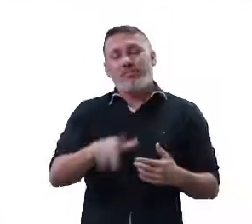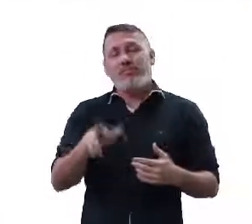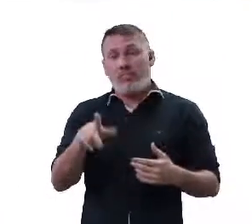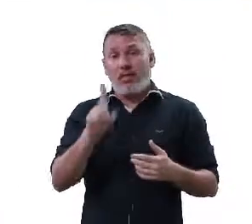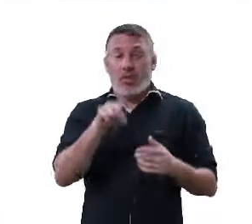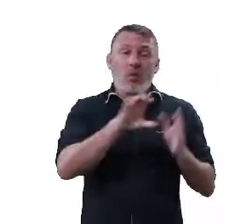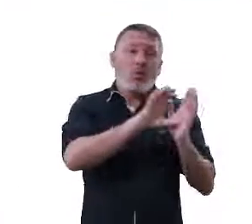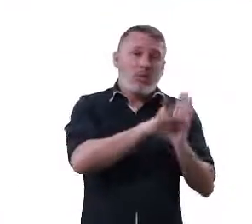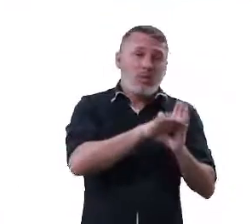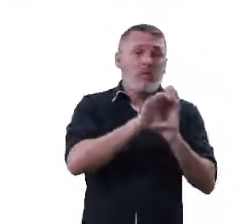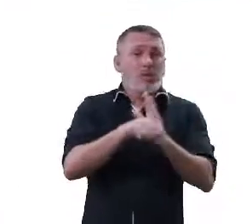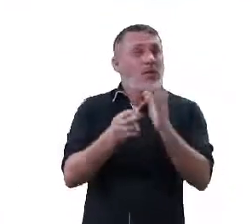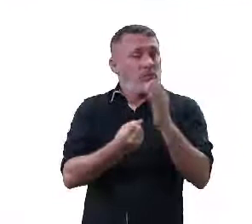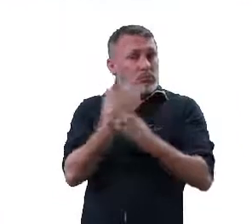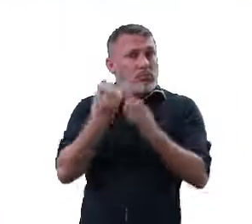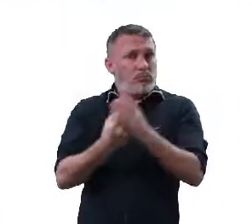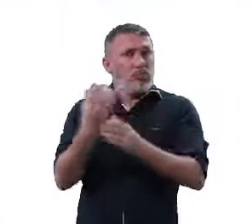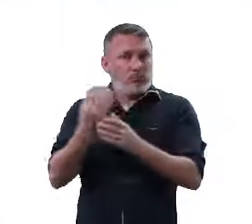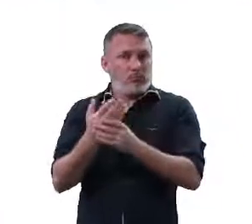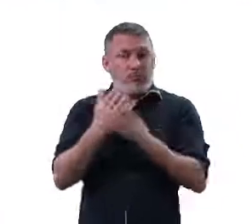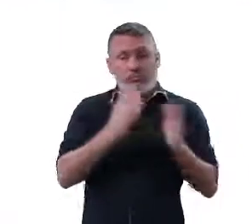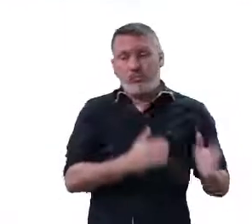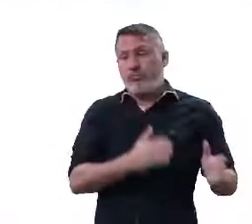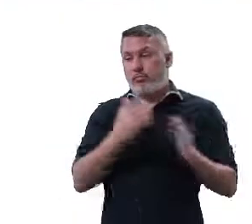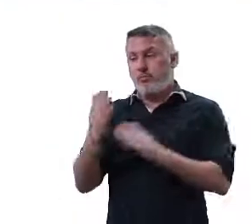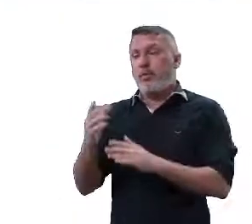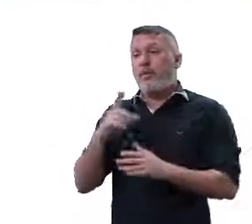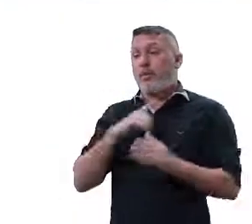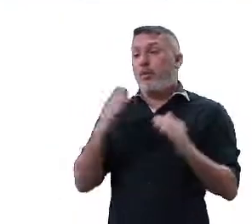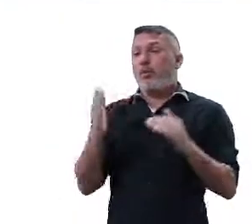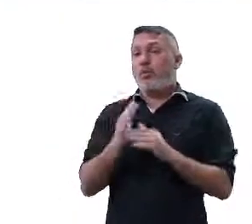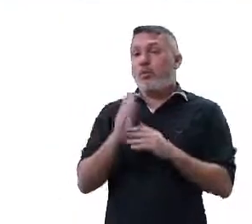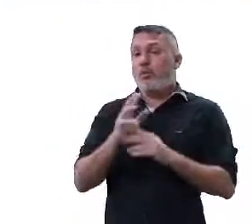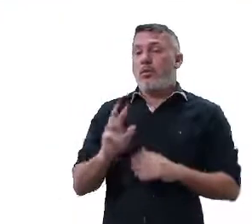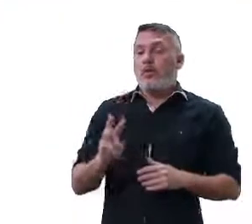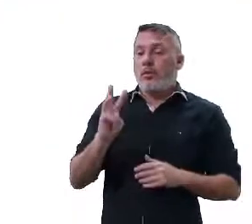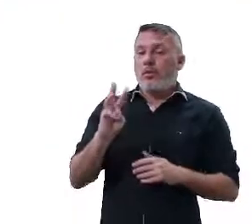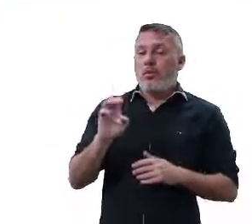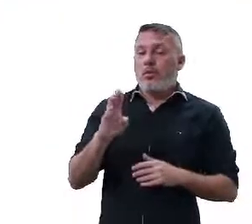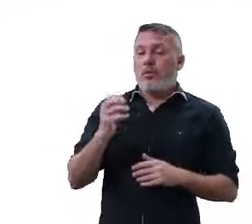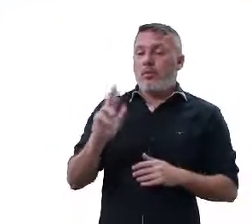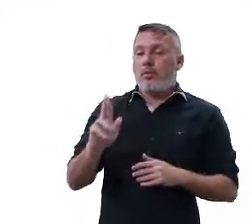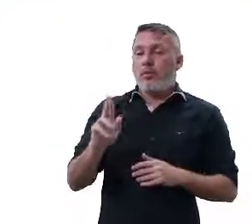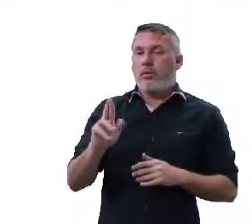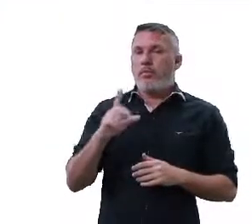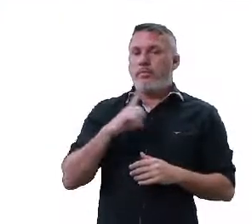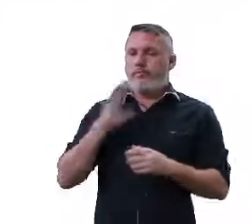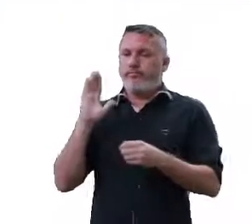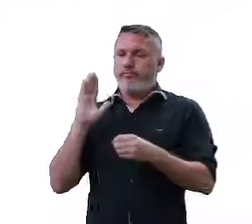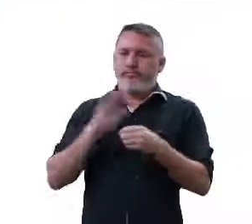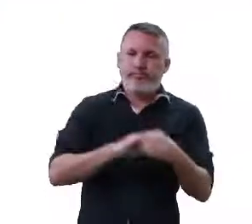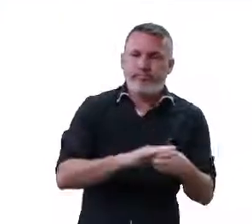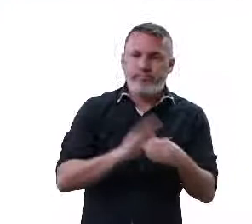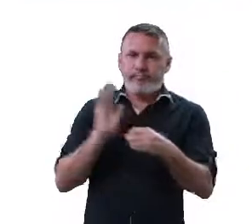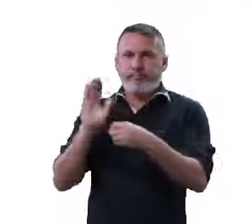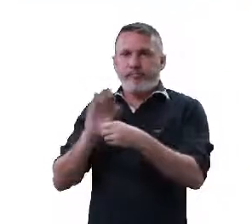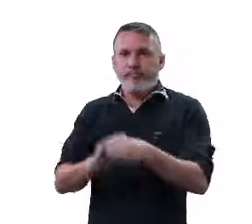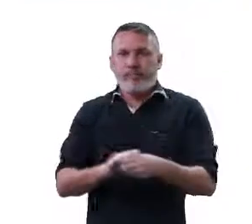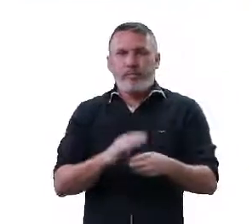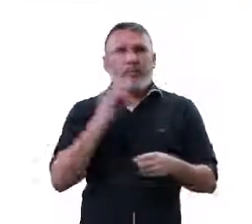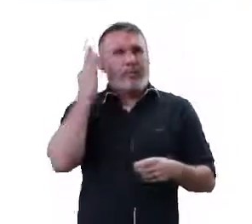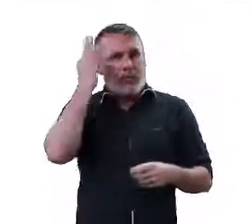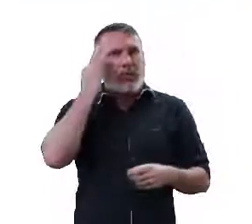Então, são conceitos, tá? E por último, o Weber, né? O Weber vai criar lá as teorias relacionadas à dominação, né? Como,